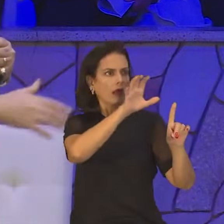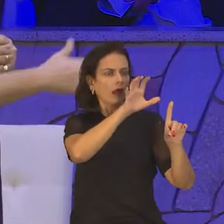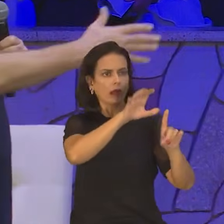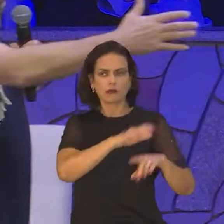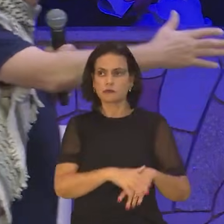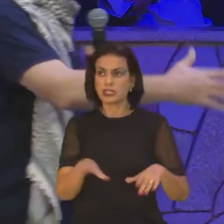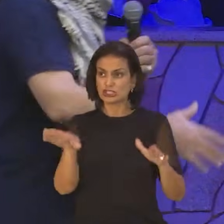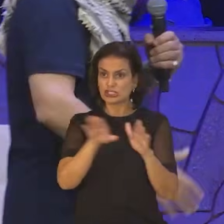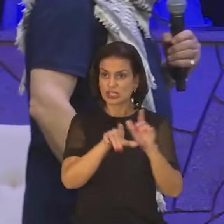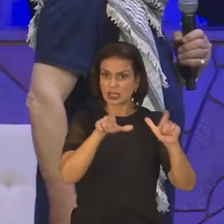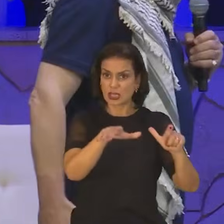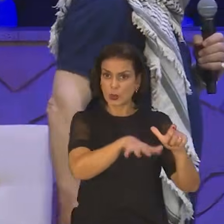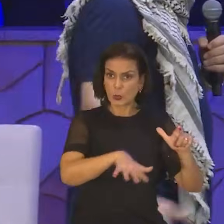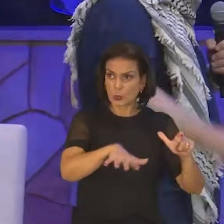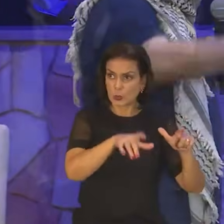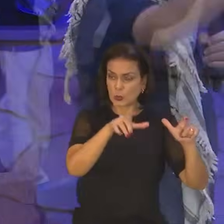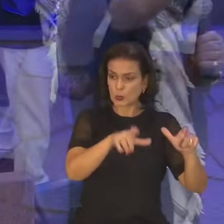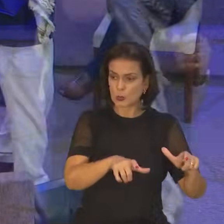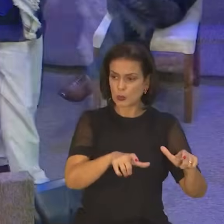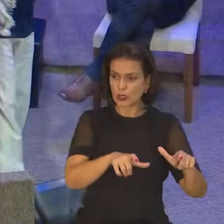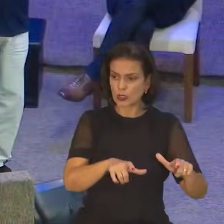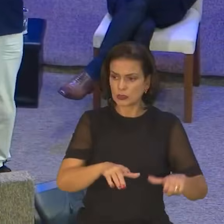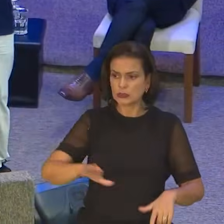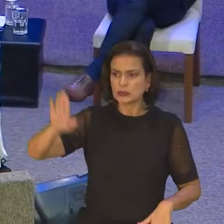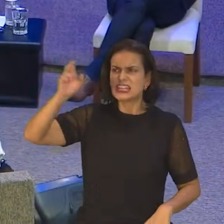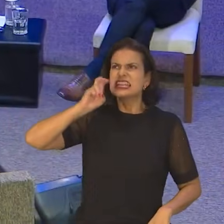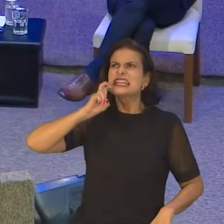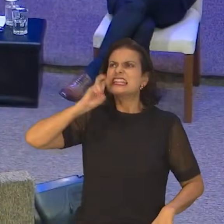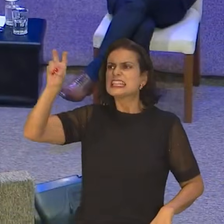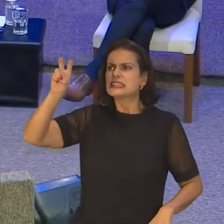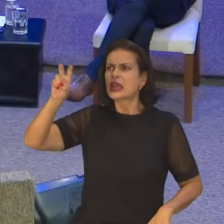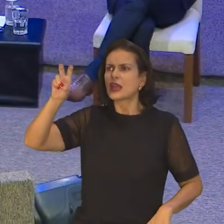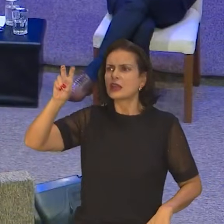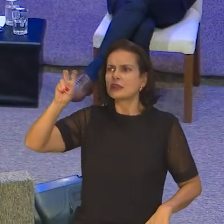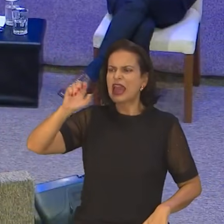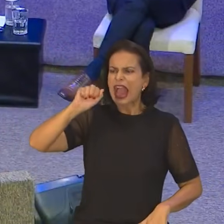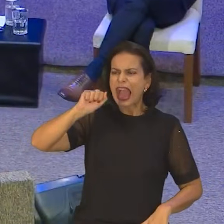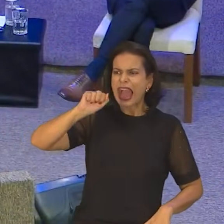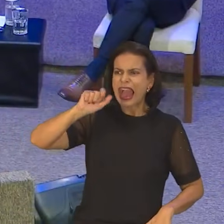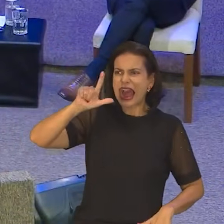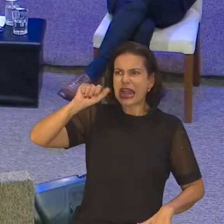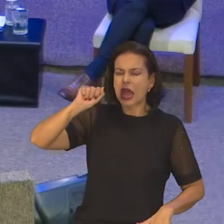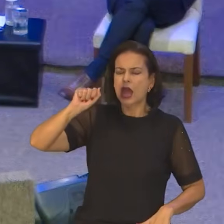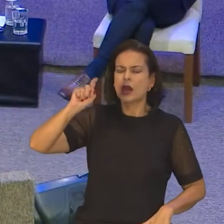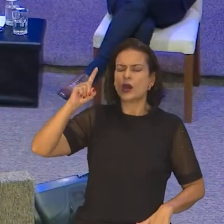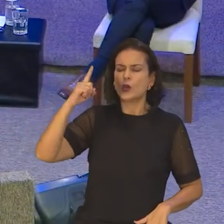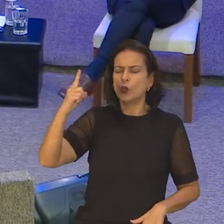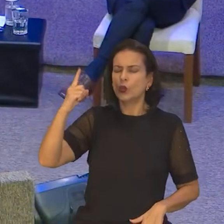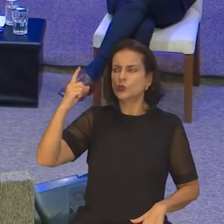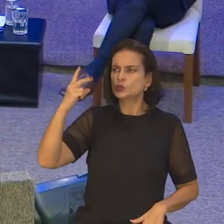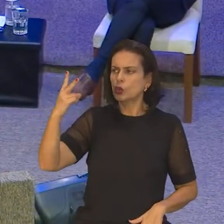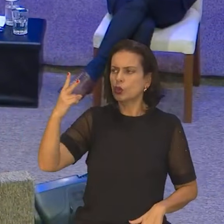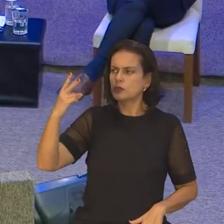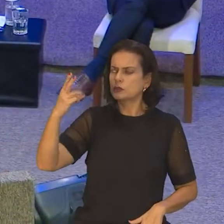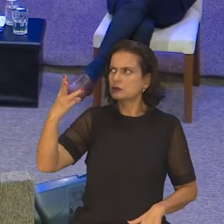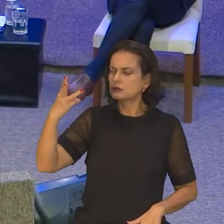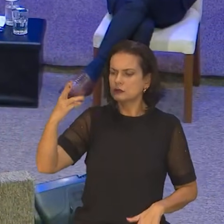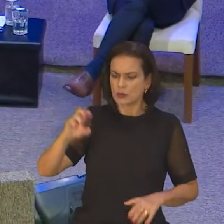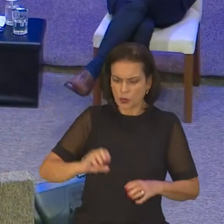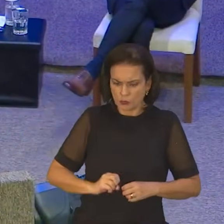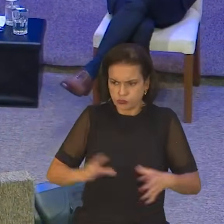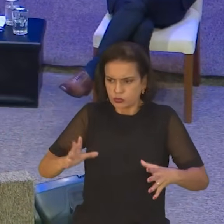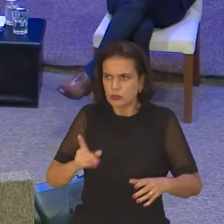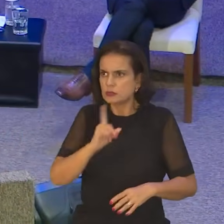Cheguei naquele lugar, levantei a minha mão e gritei Allahu Akbar, e 1, 2, 5, 10, 20, a bomba não